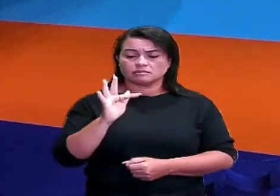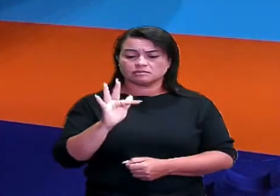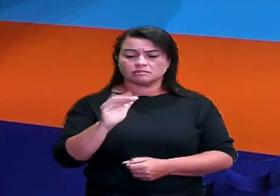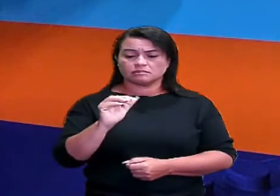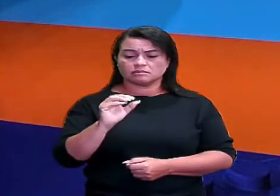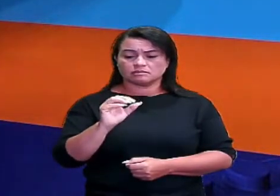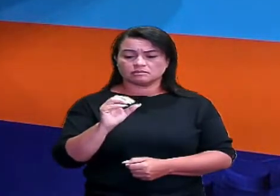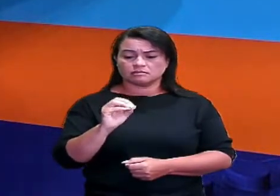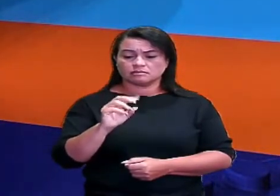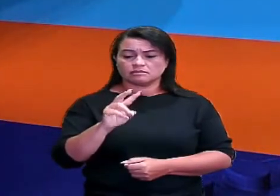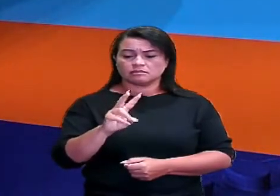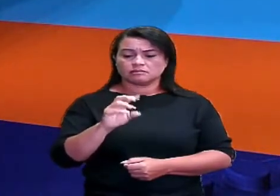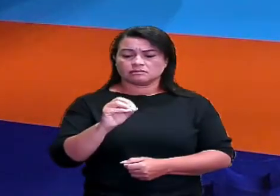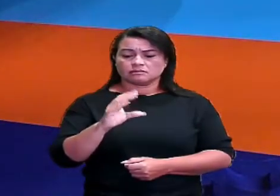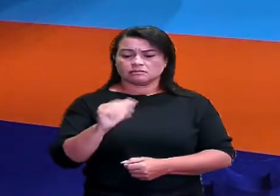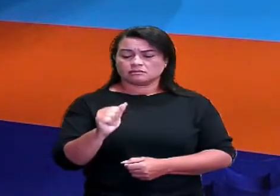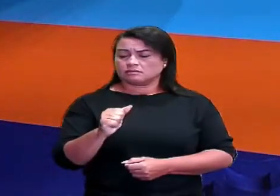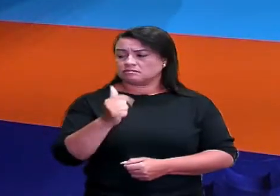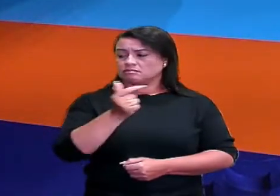vovoca feia.